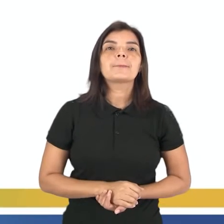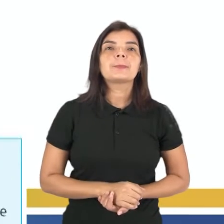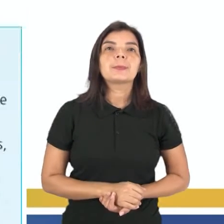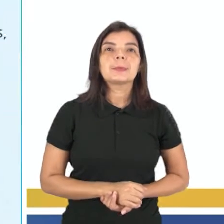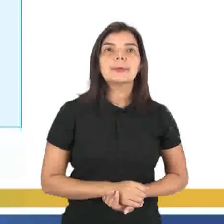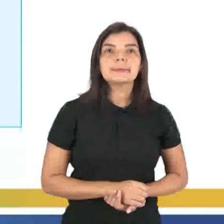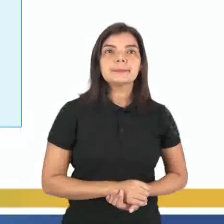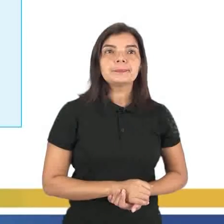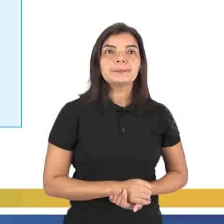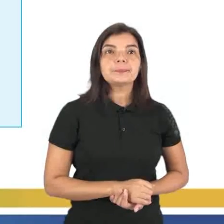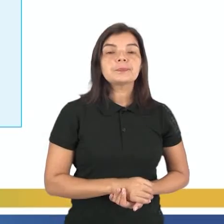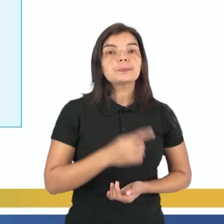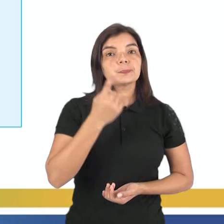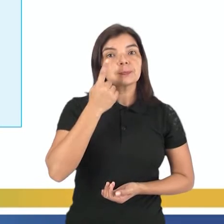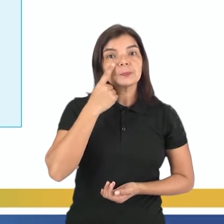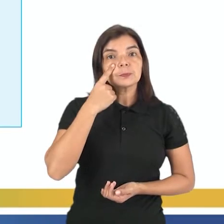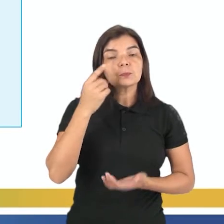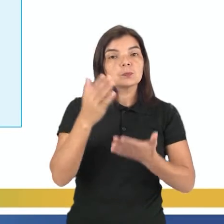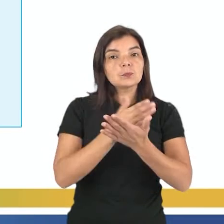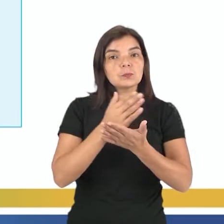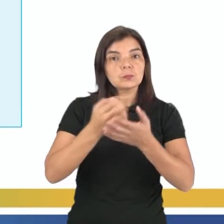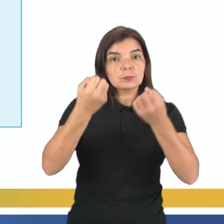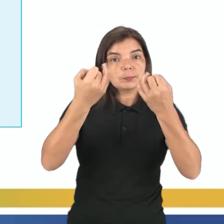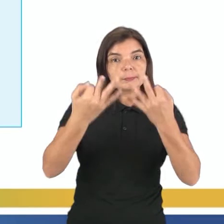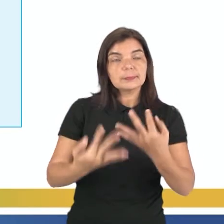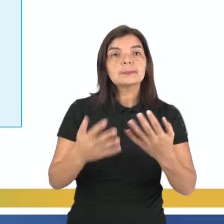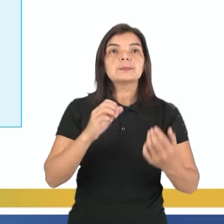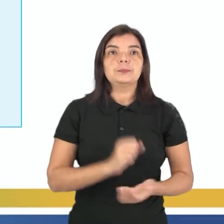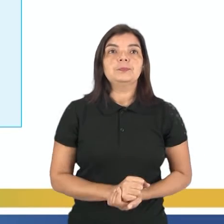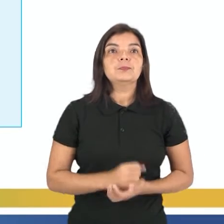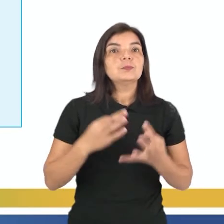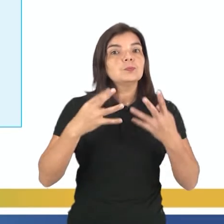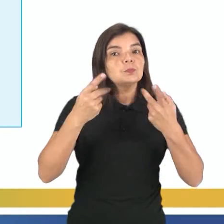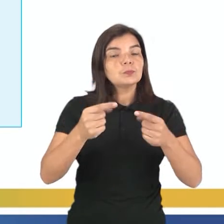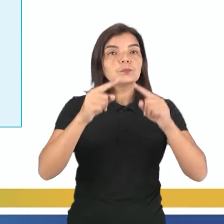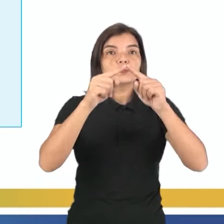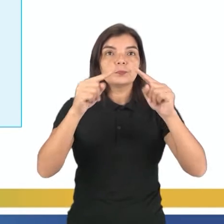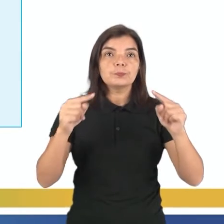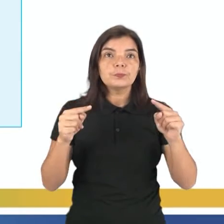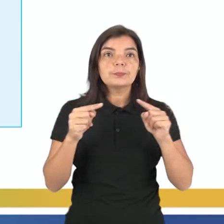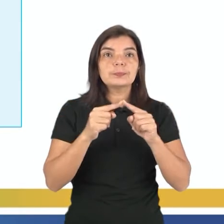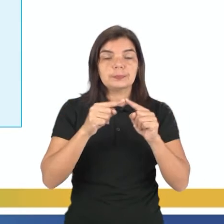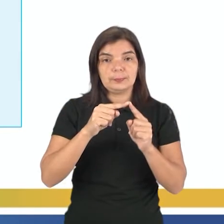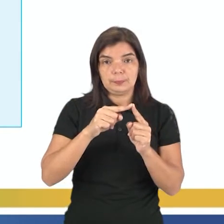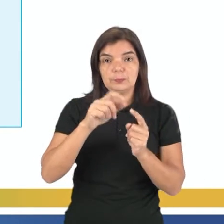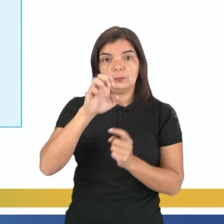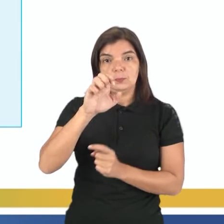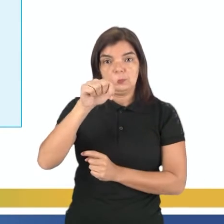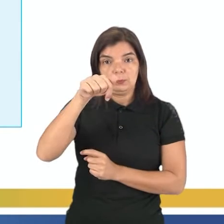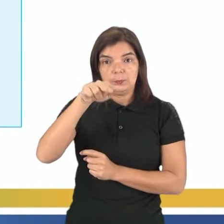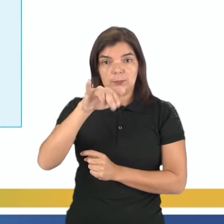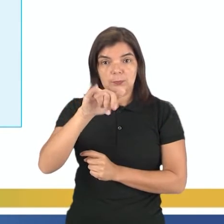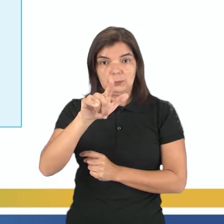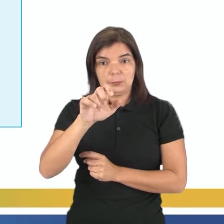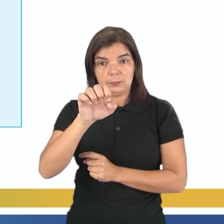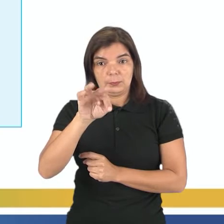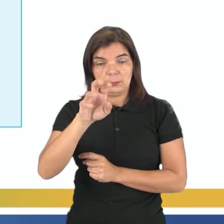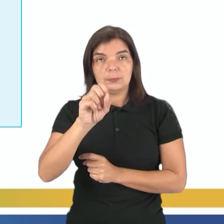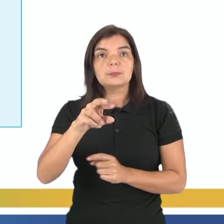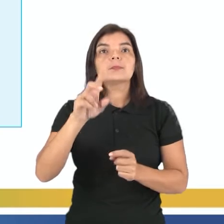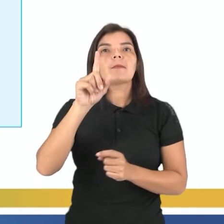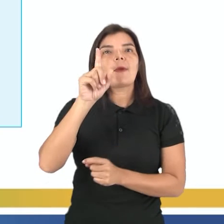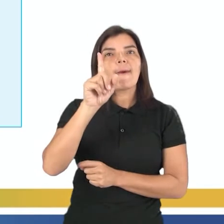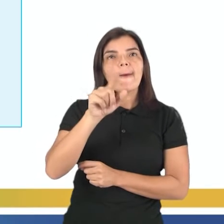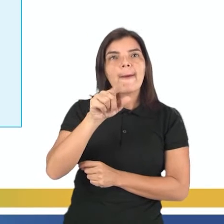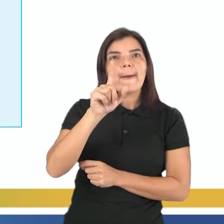bem. Então, pessoal, algumas observações, ó. Todo triângulo equilátero é equiângulo,